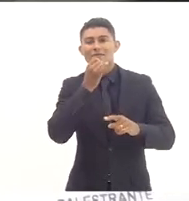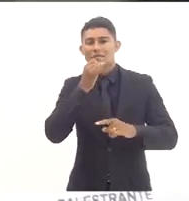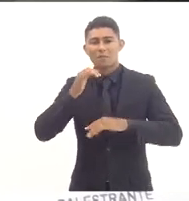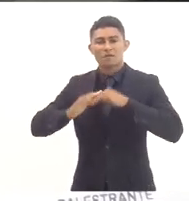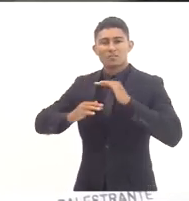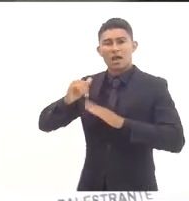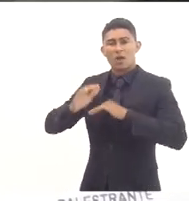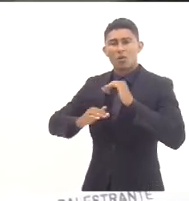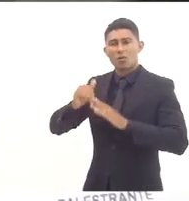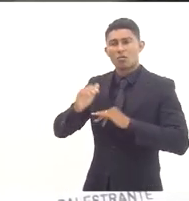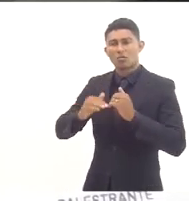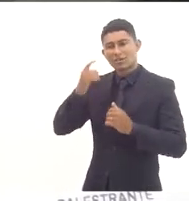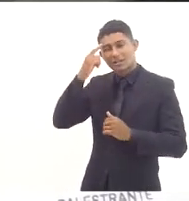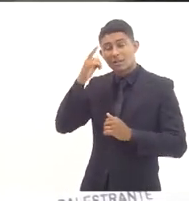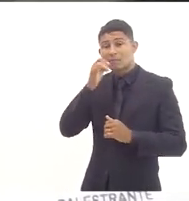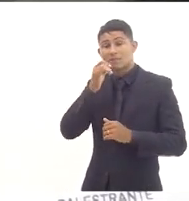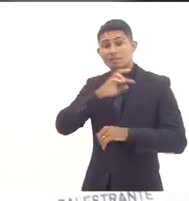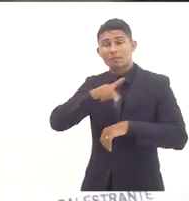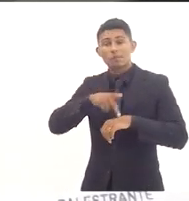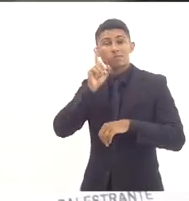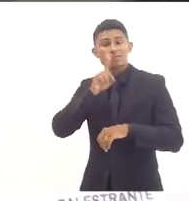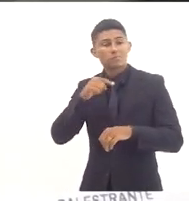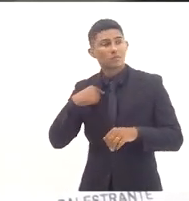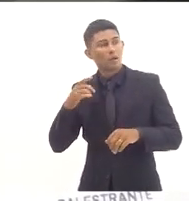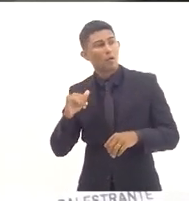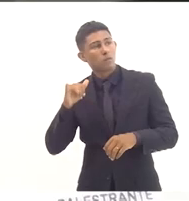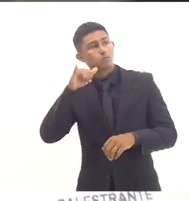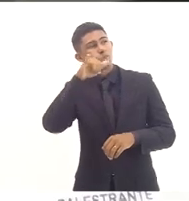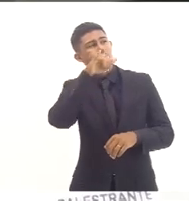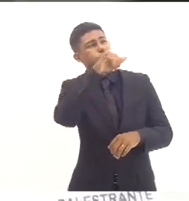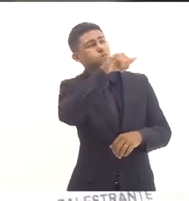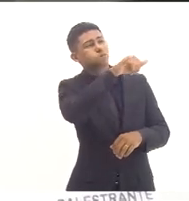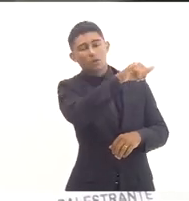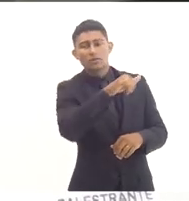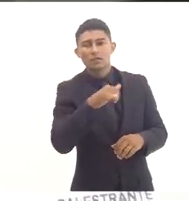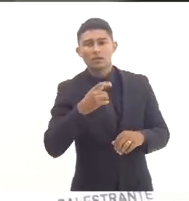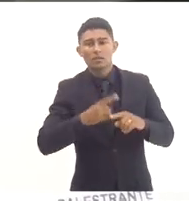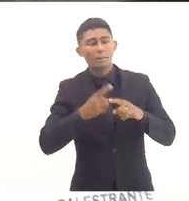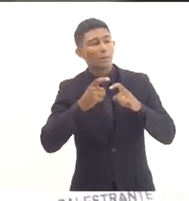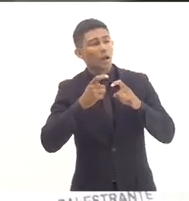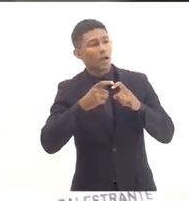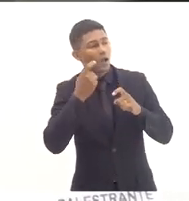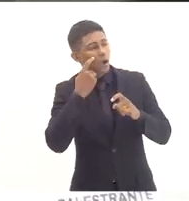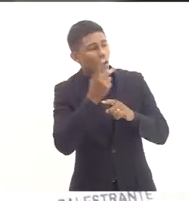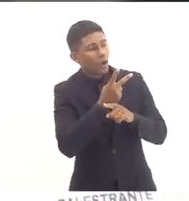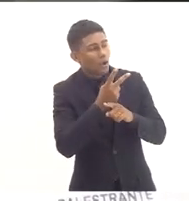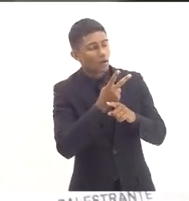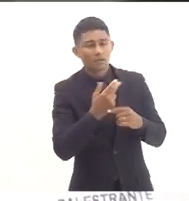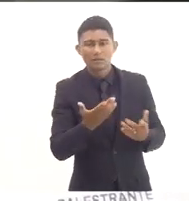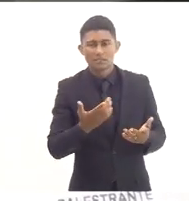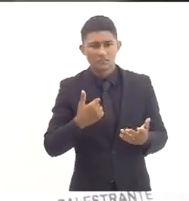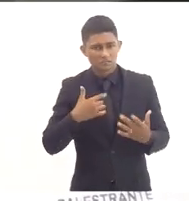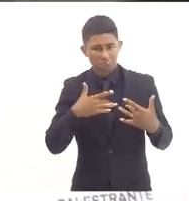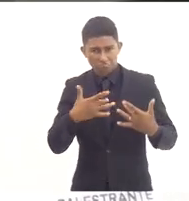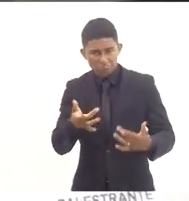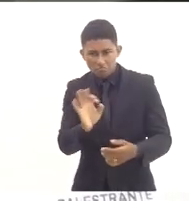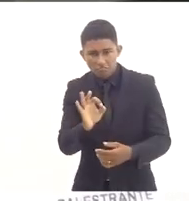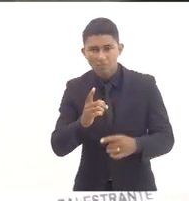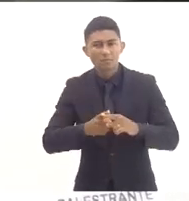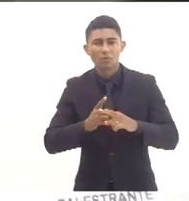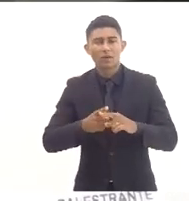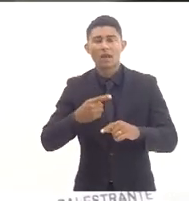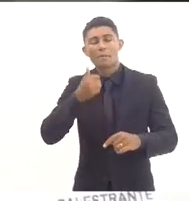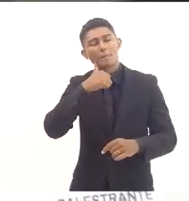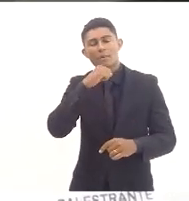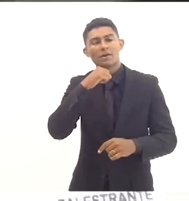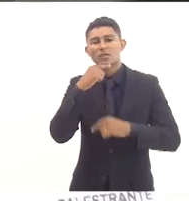e atrás dos Estados Unidos no meio do milharal de um médico que falaram para você que tava lá essa pessoa não tá pronta para ser mãe por quê Porque o